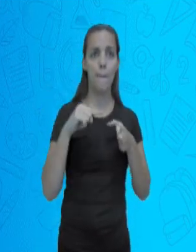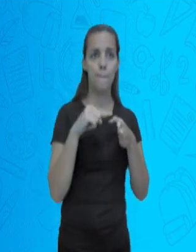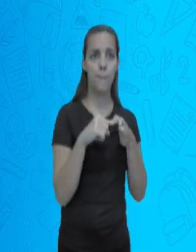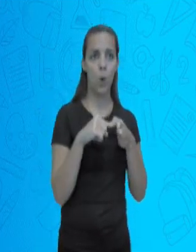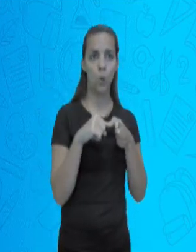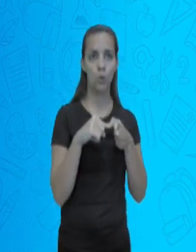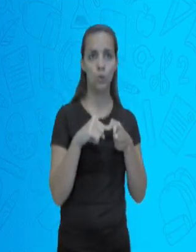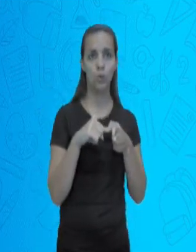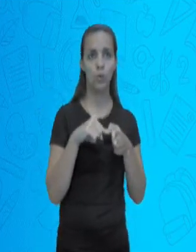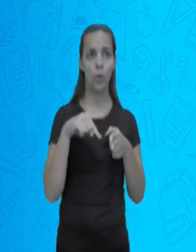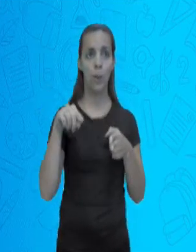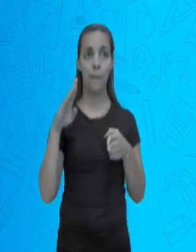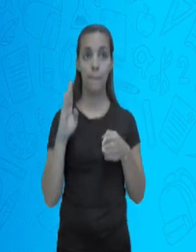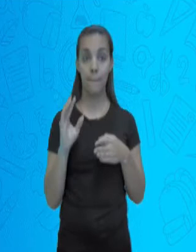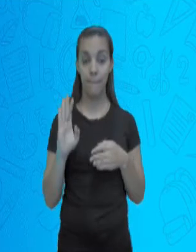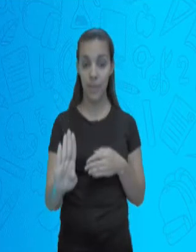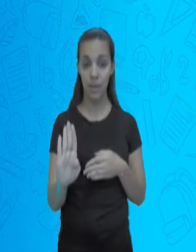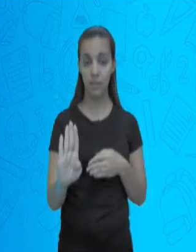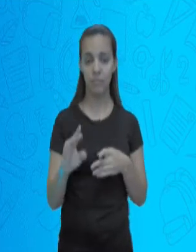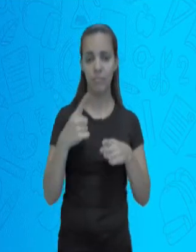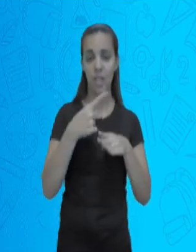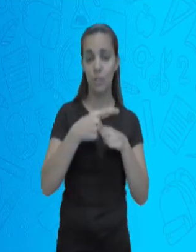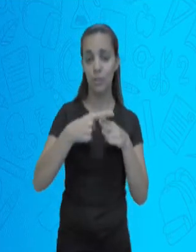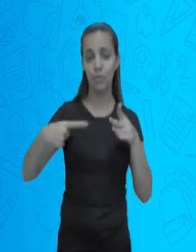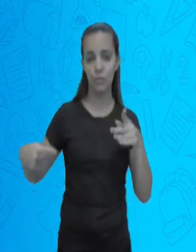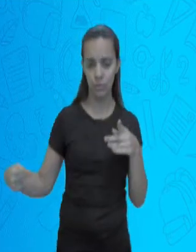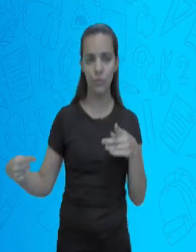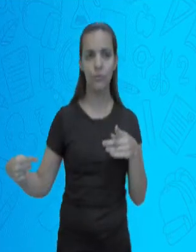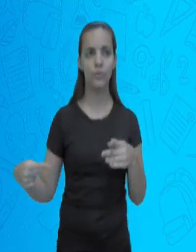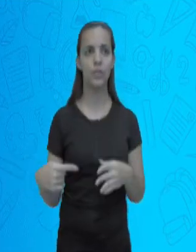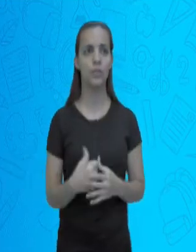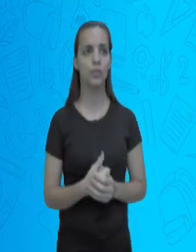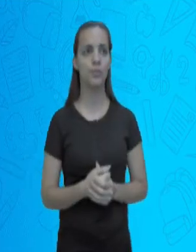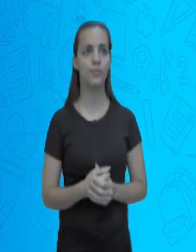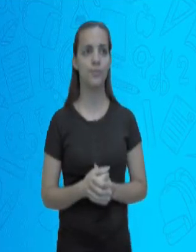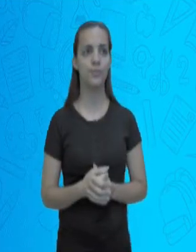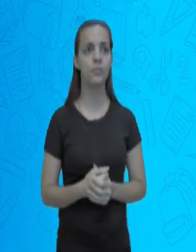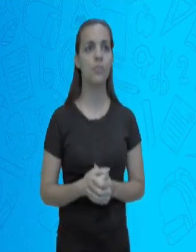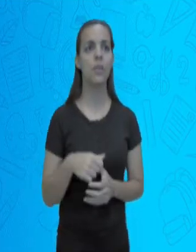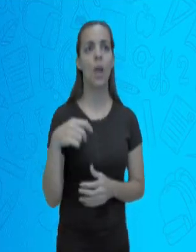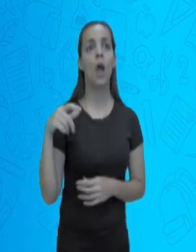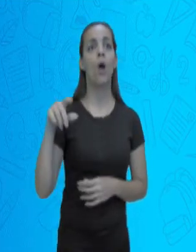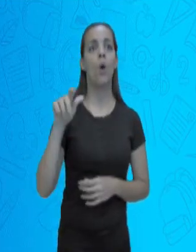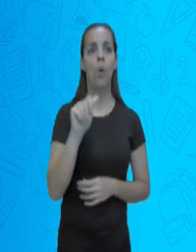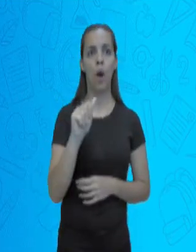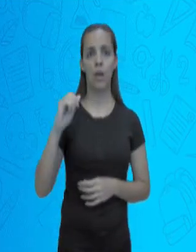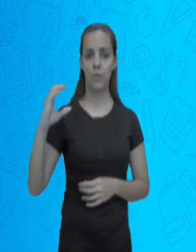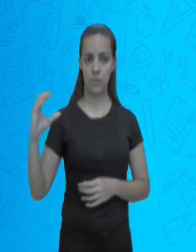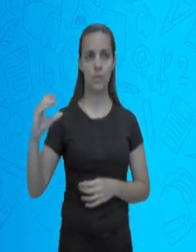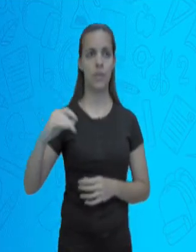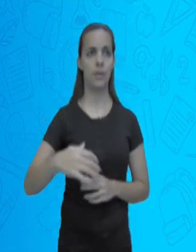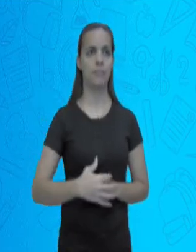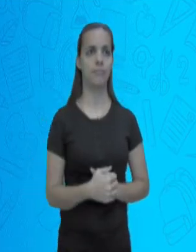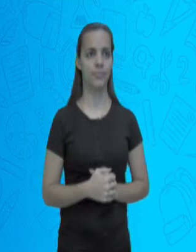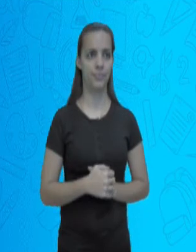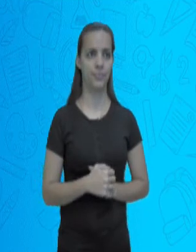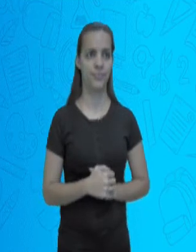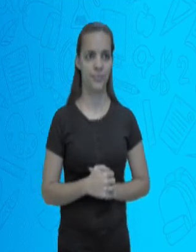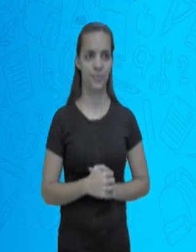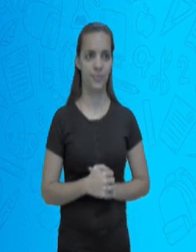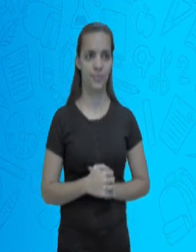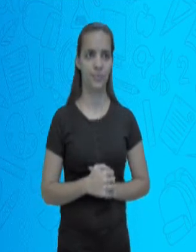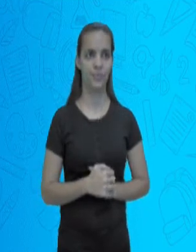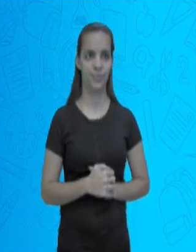divide o segmento AC ao meio. Então, o segmento BC é a metade de AC.